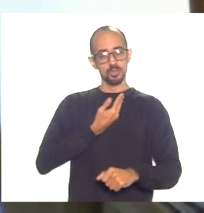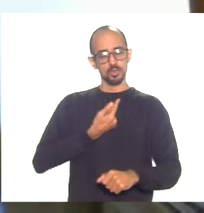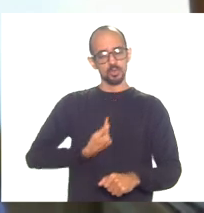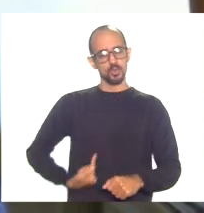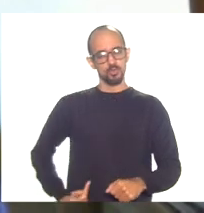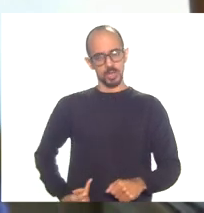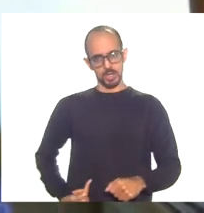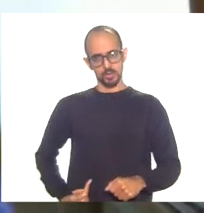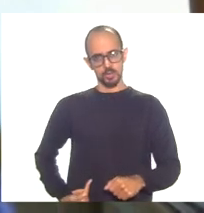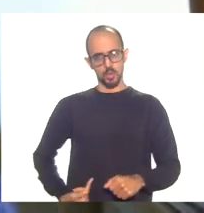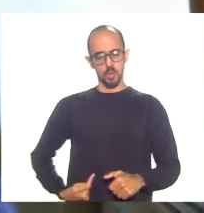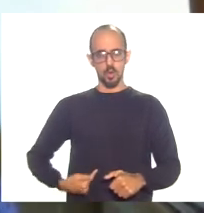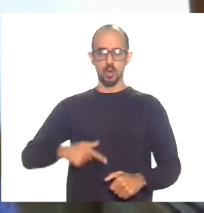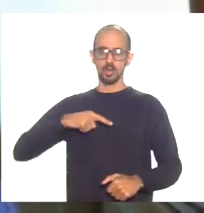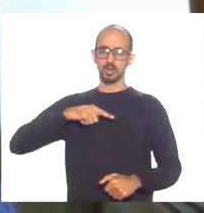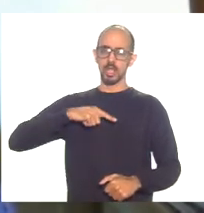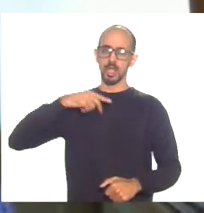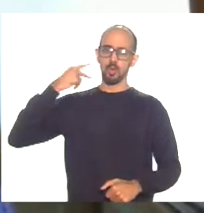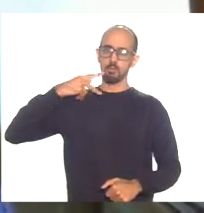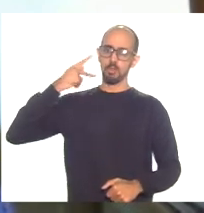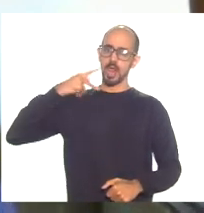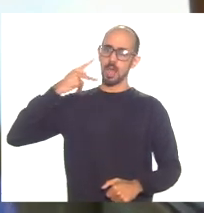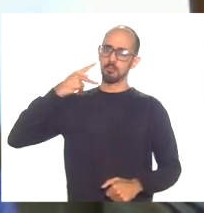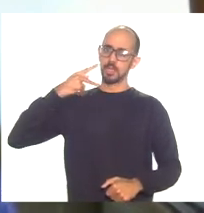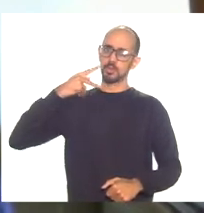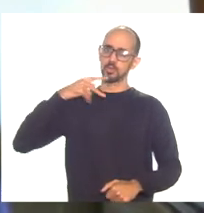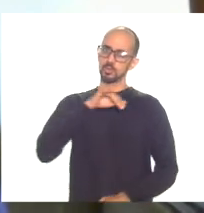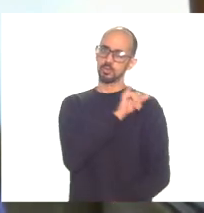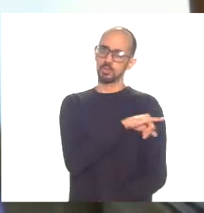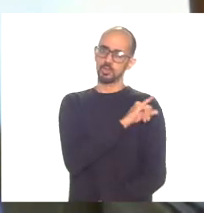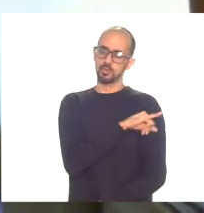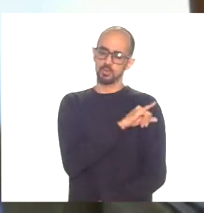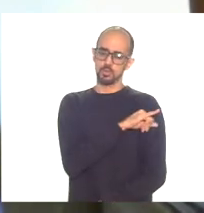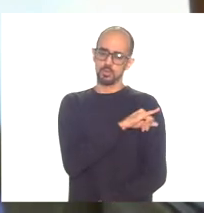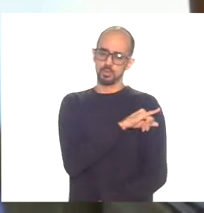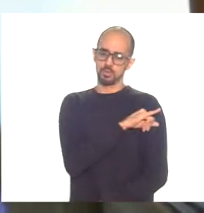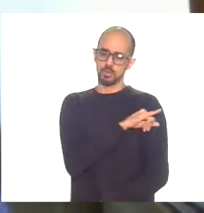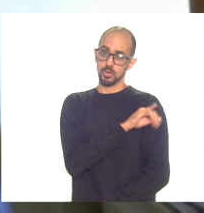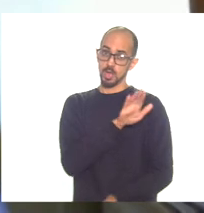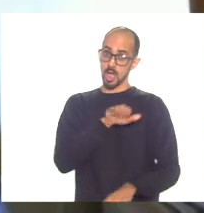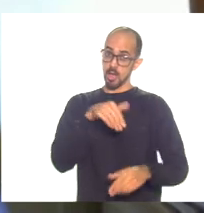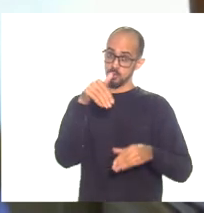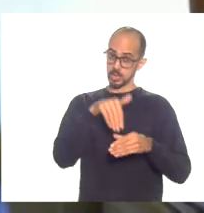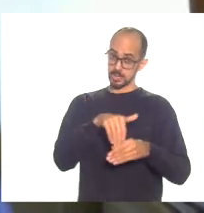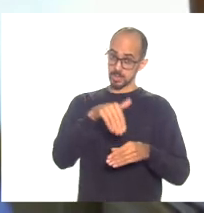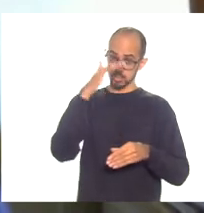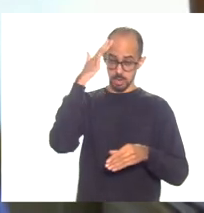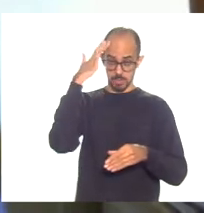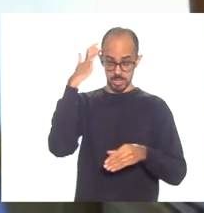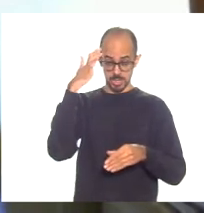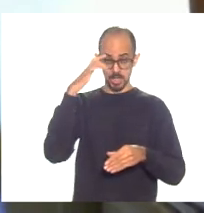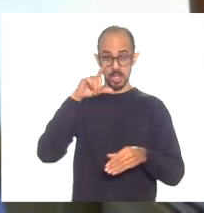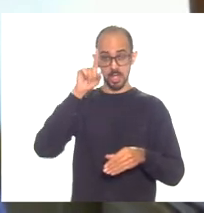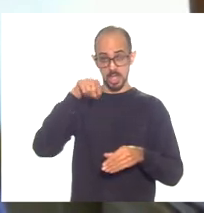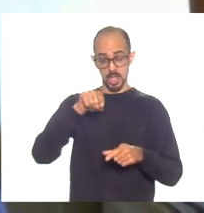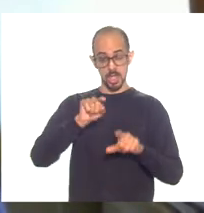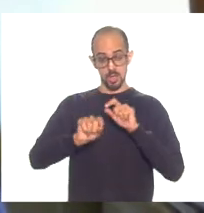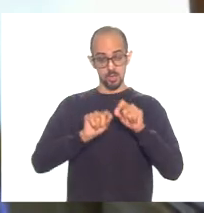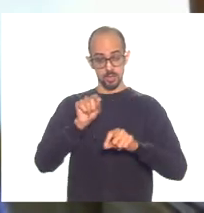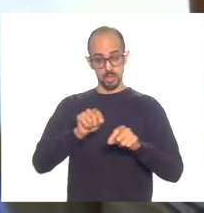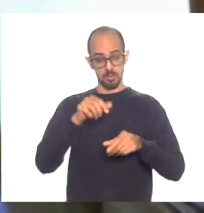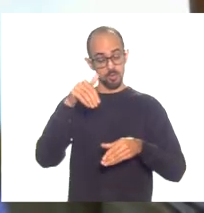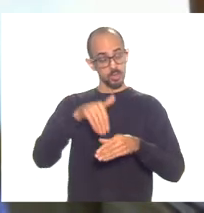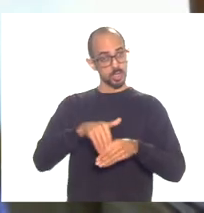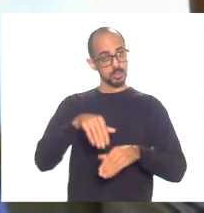com o Parlamento Fluminense. A votação de amanhã é uma votação muito